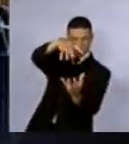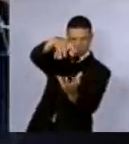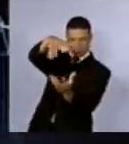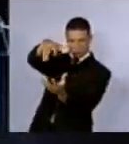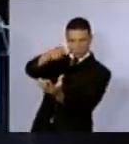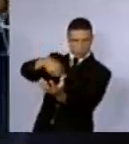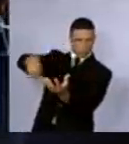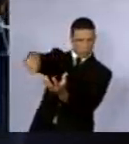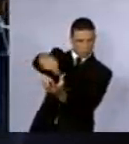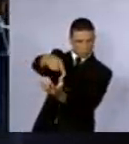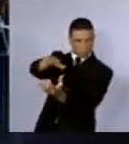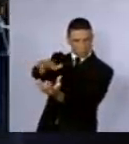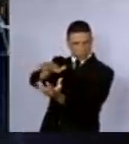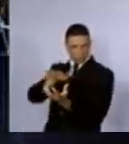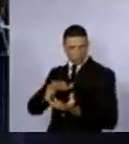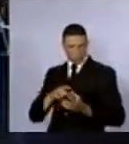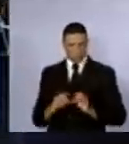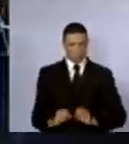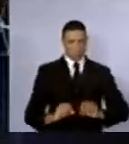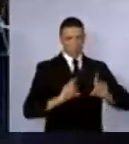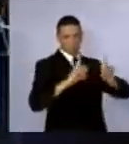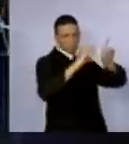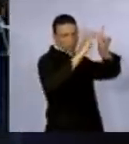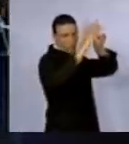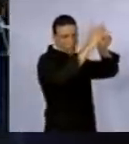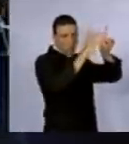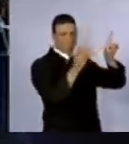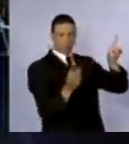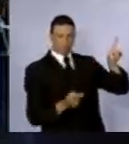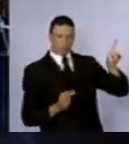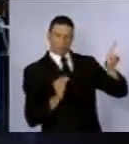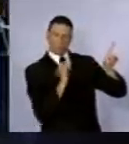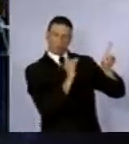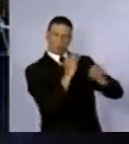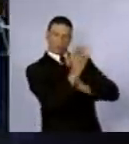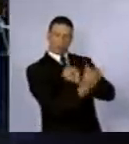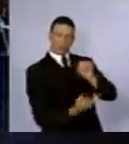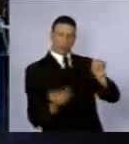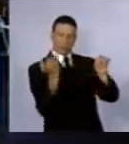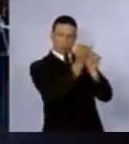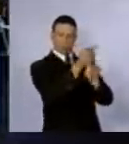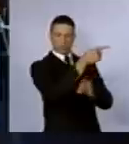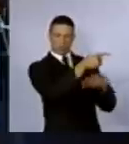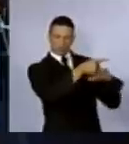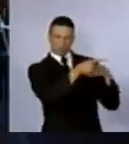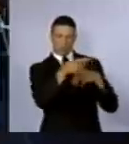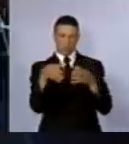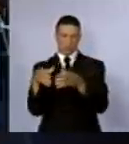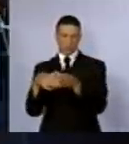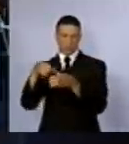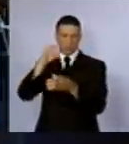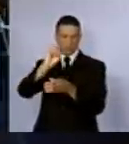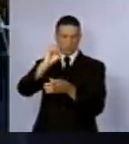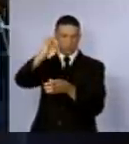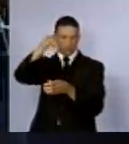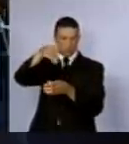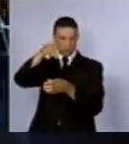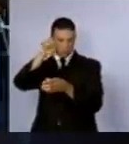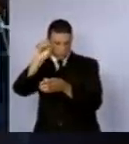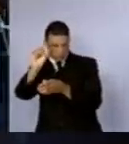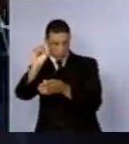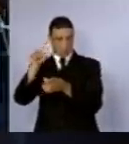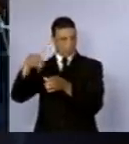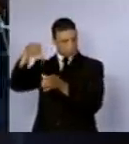gente traz aqui também, fizemos um extrato aí daquilo que é apresentado na própria página da OMS, da Organização Mundial de Saúde, sobre esse tema. Existe um